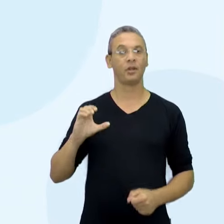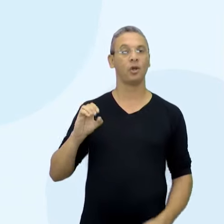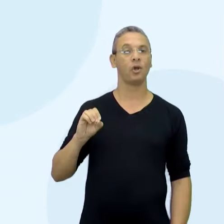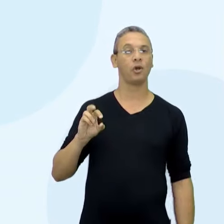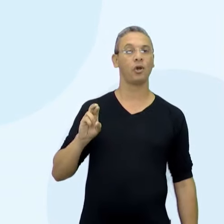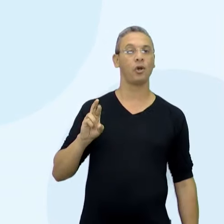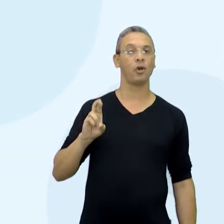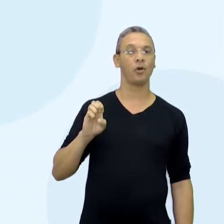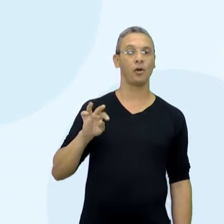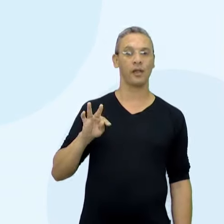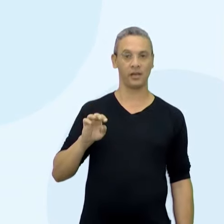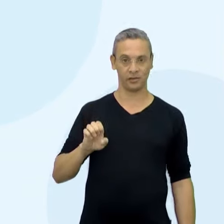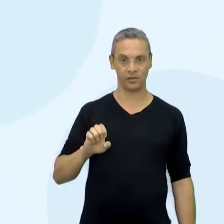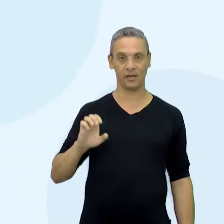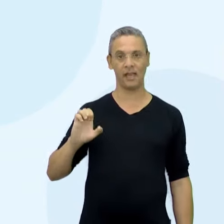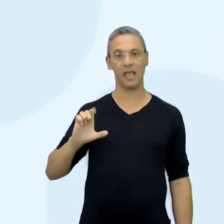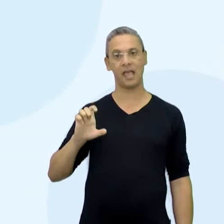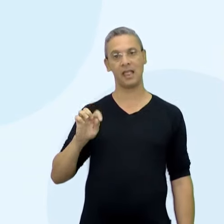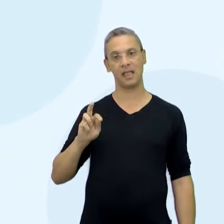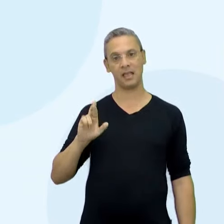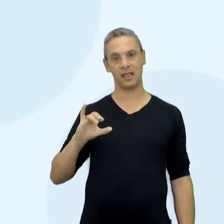corrente